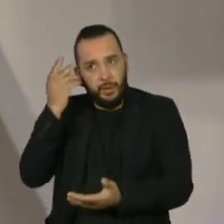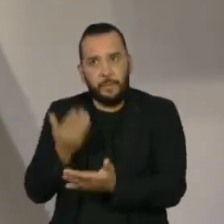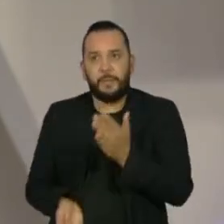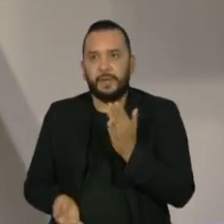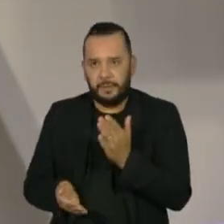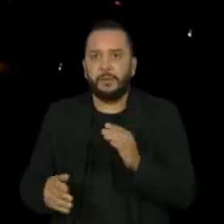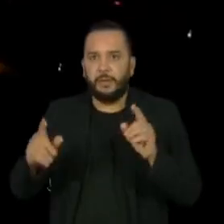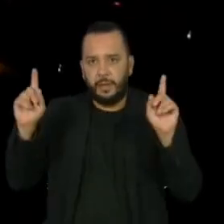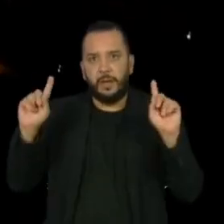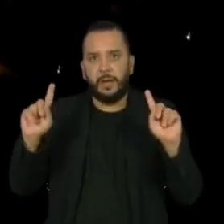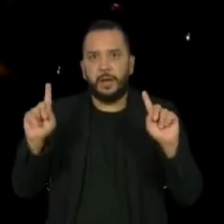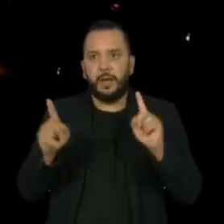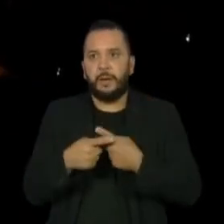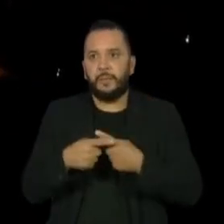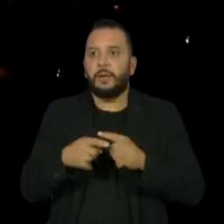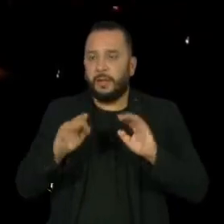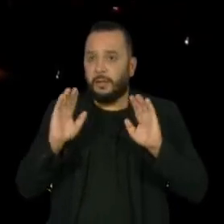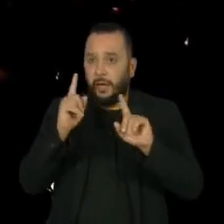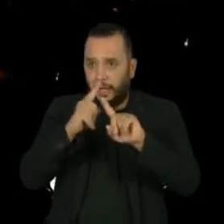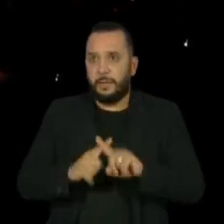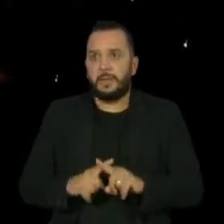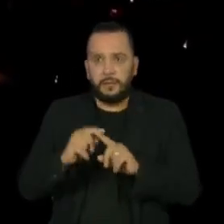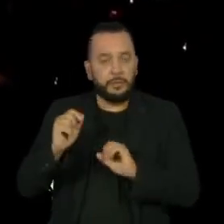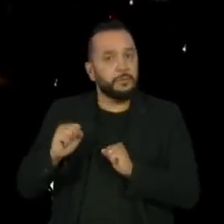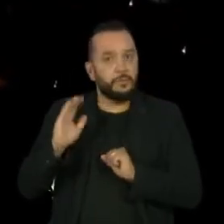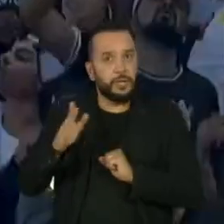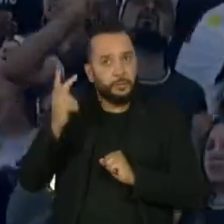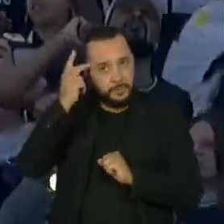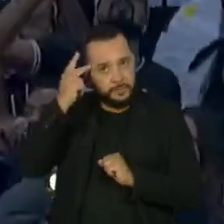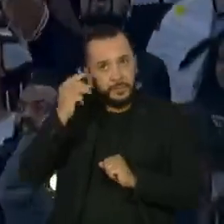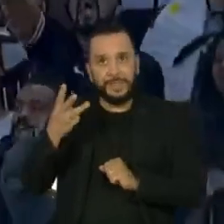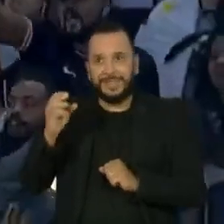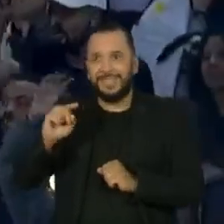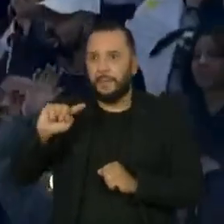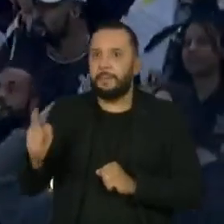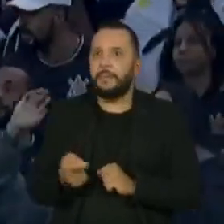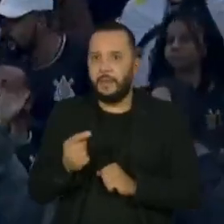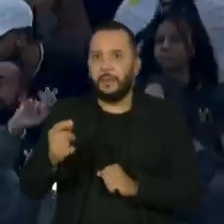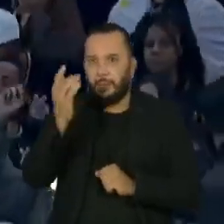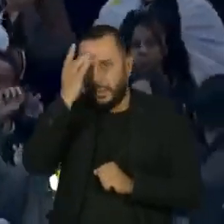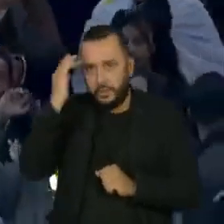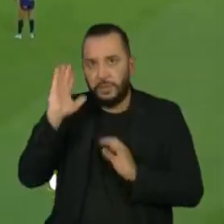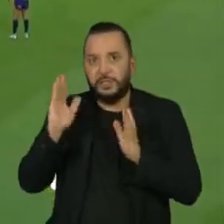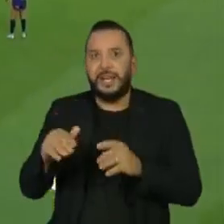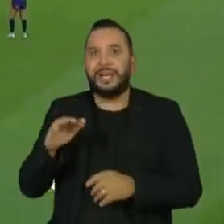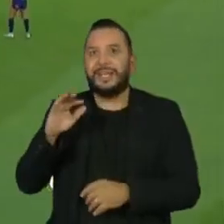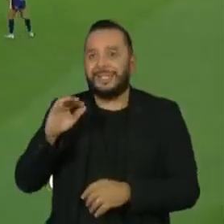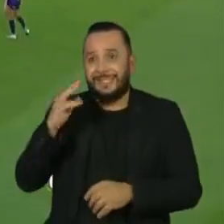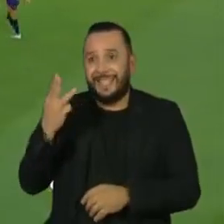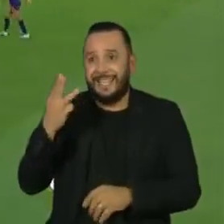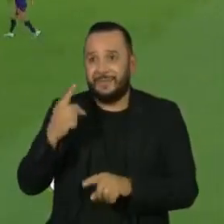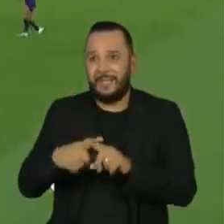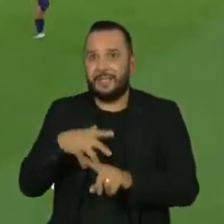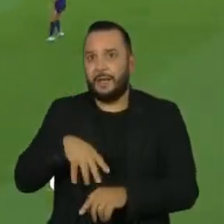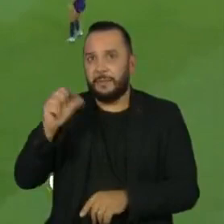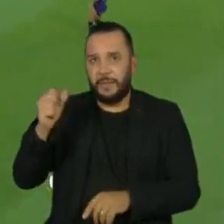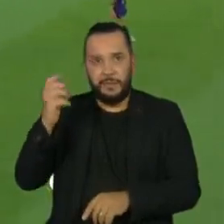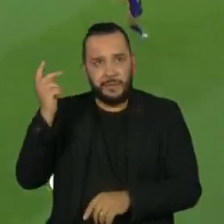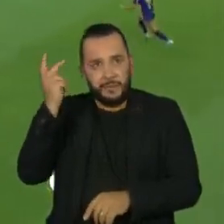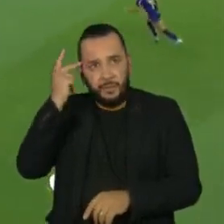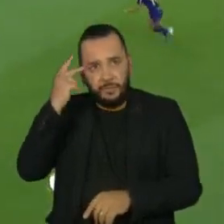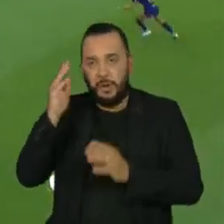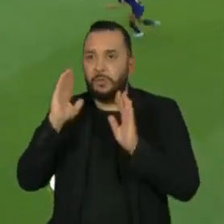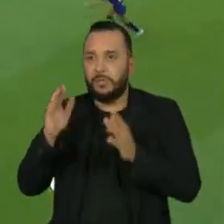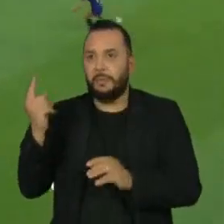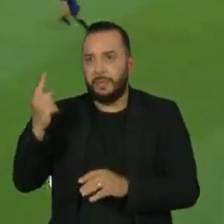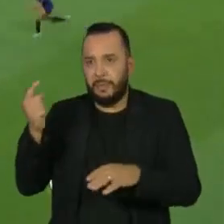Campeonato Paulista. Mais de 30 mil torcedores viram o Corinthians conquistar o tri estadual. A vantagem era do São Paulo, que tinha